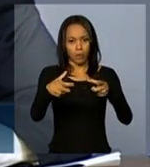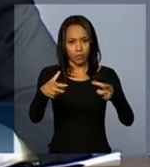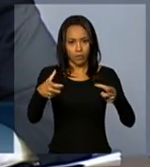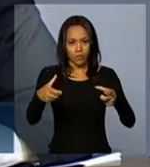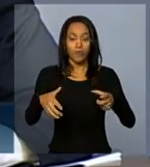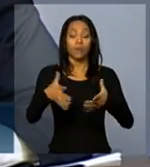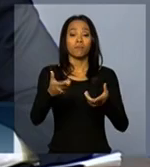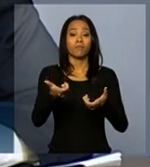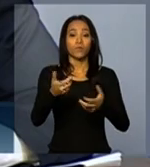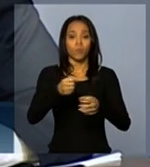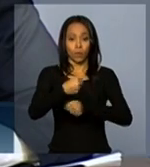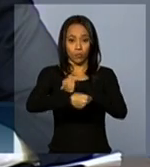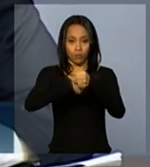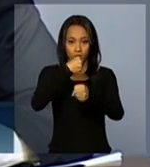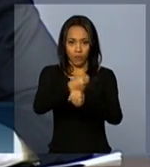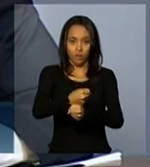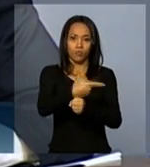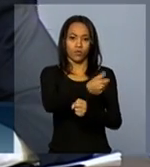em